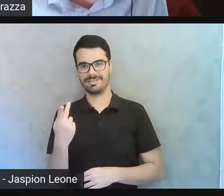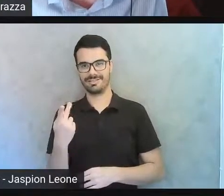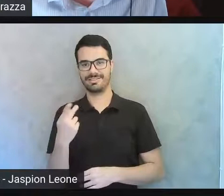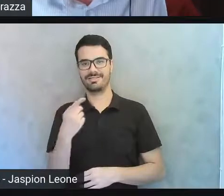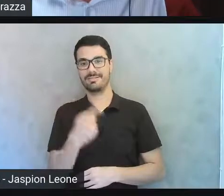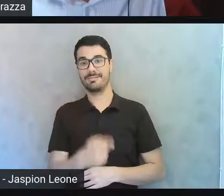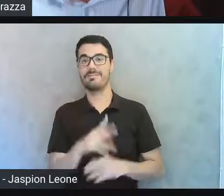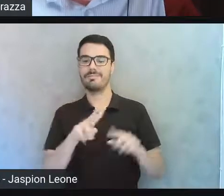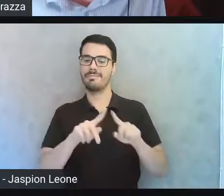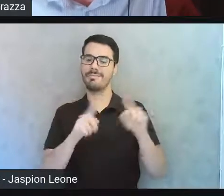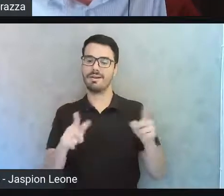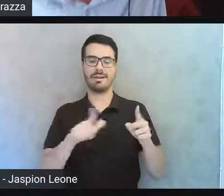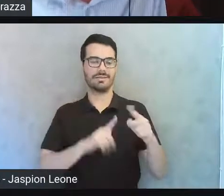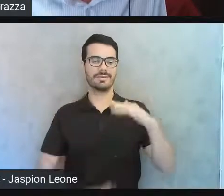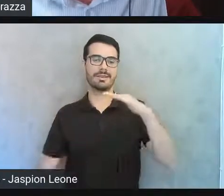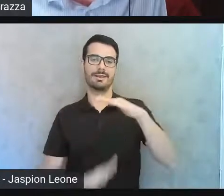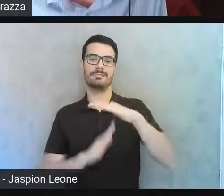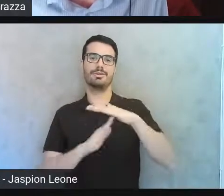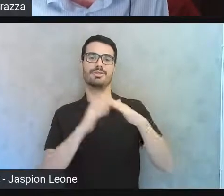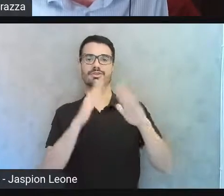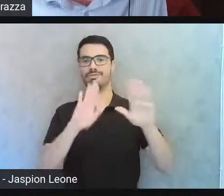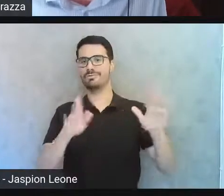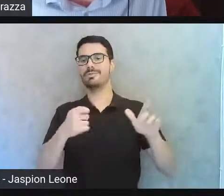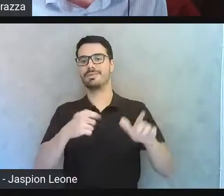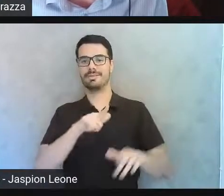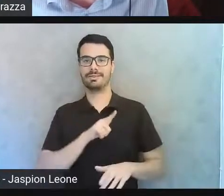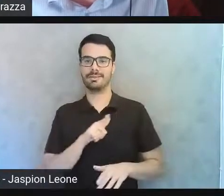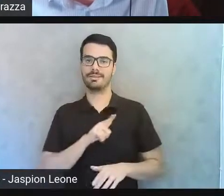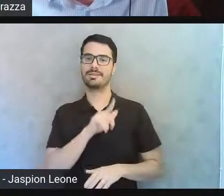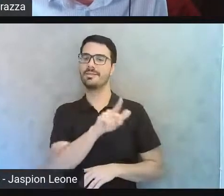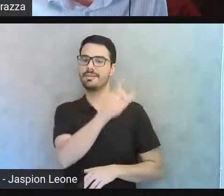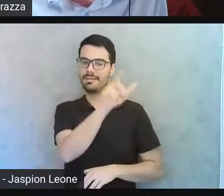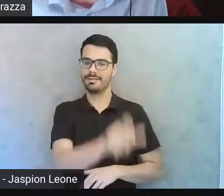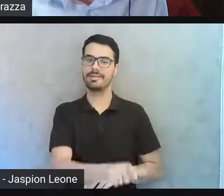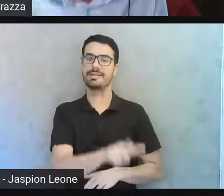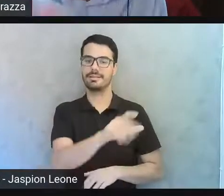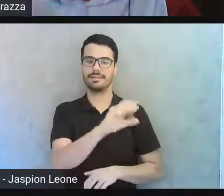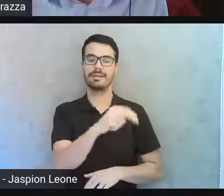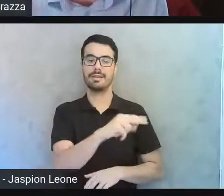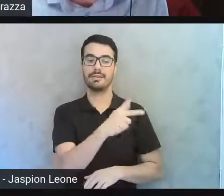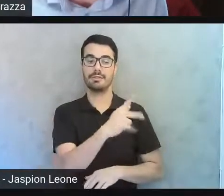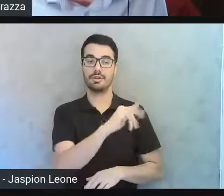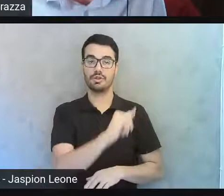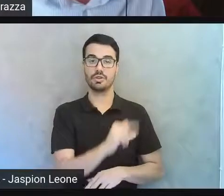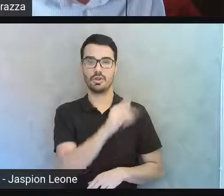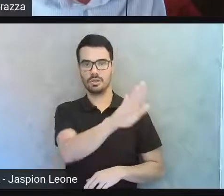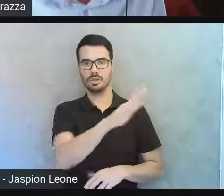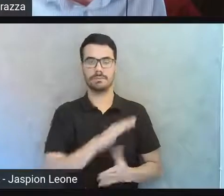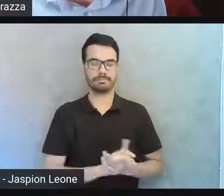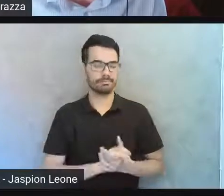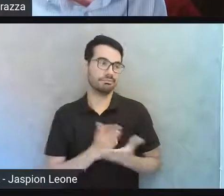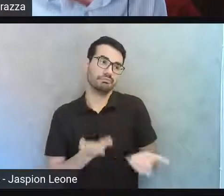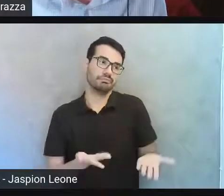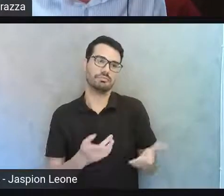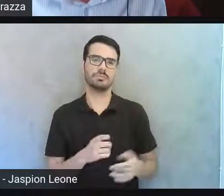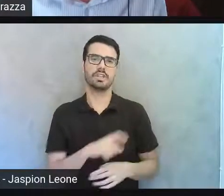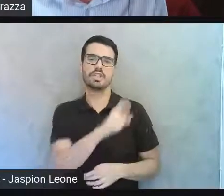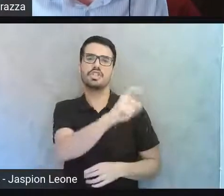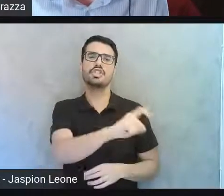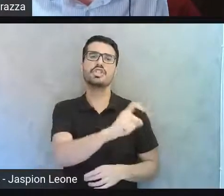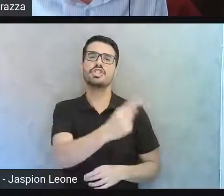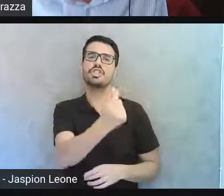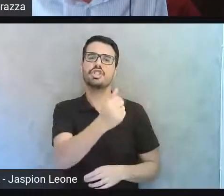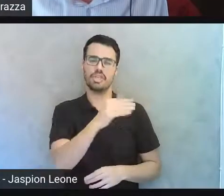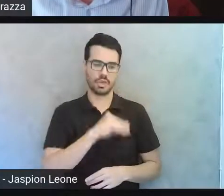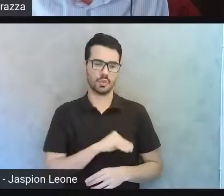um limite nominal relacionado ao seu CNPJ, X salários mínimos, né?